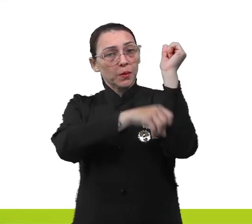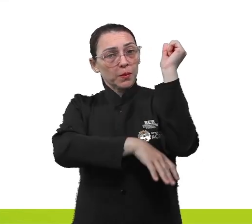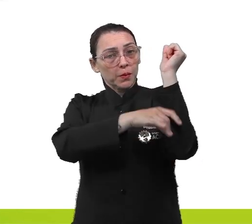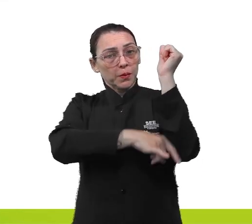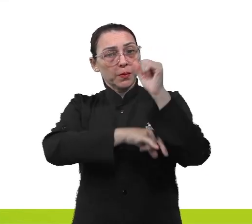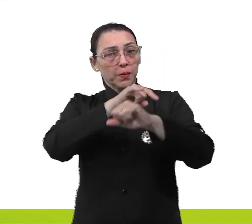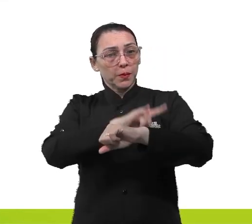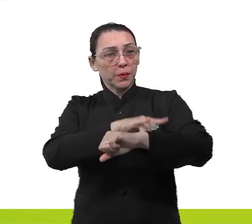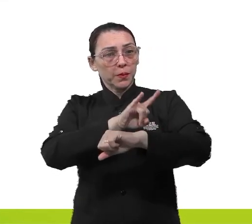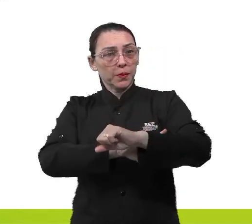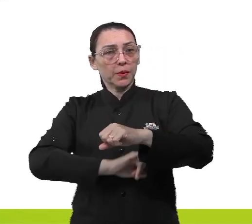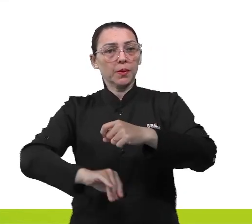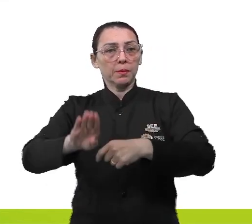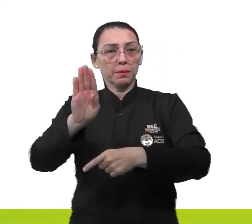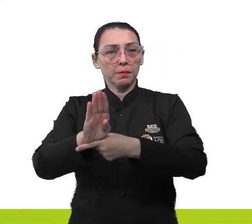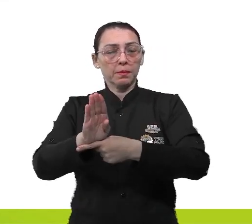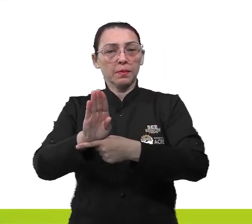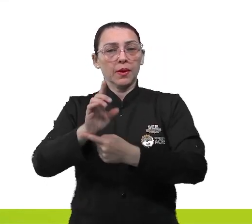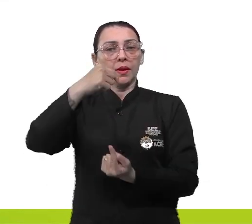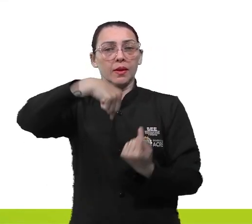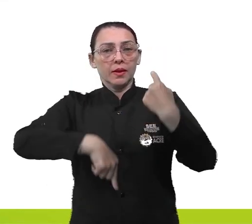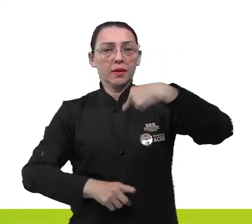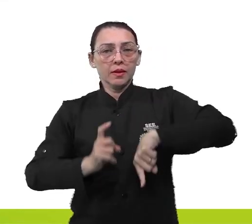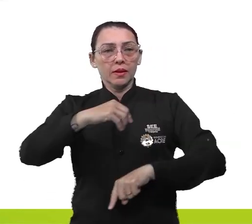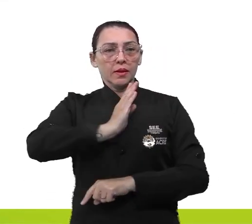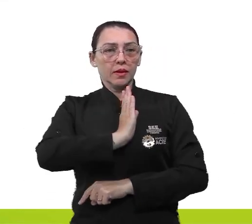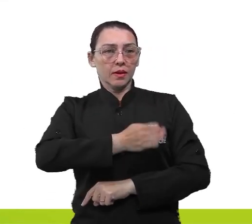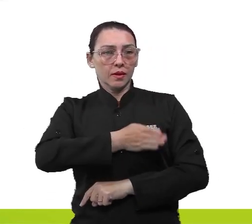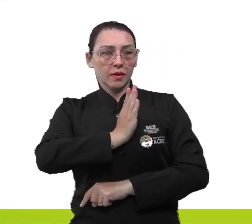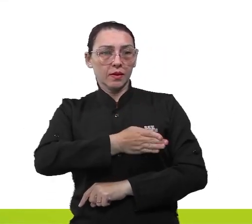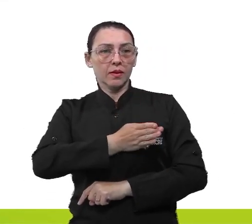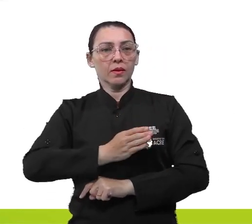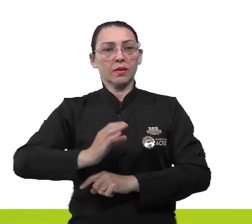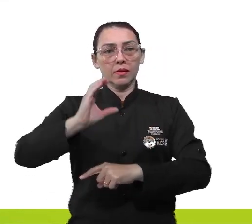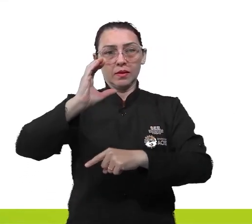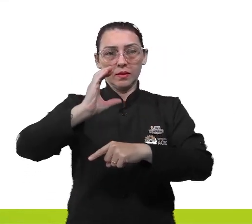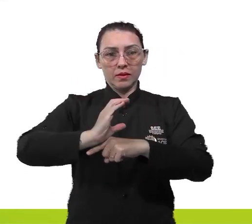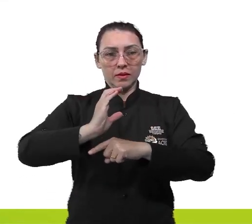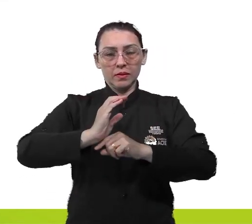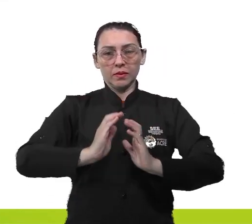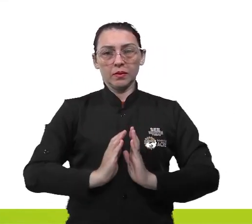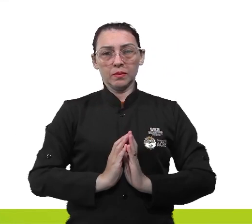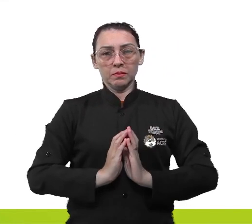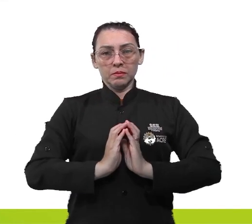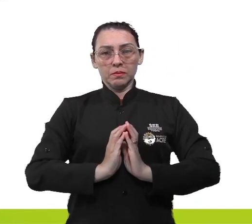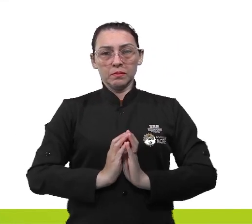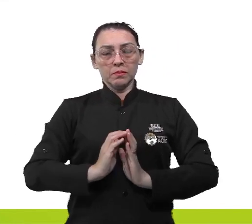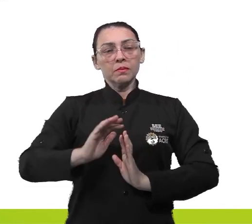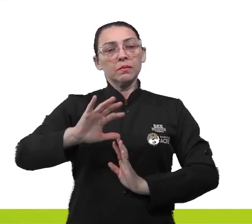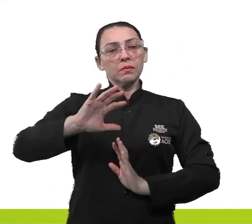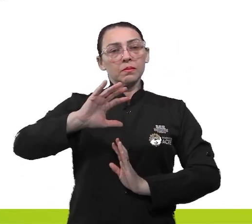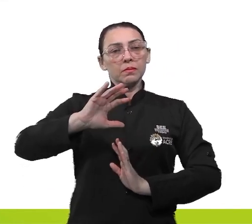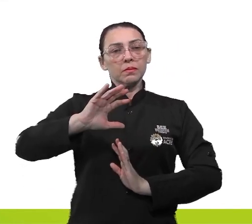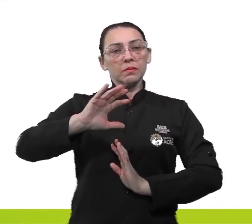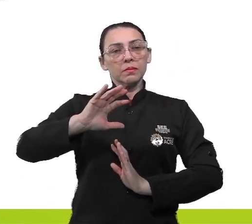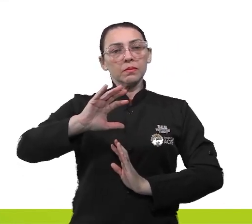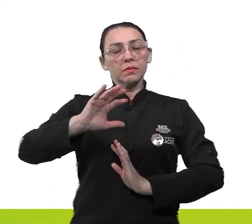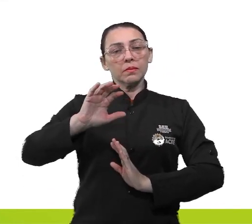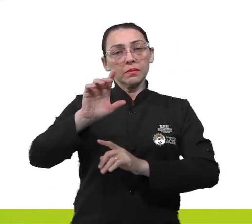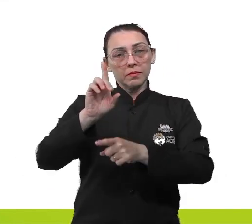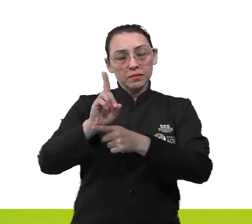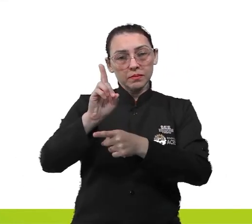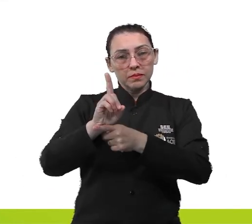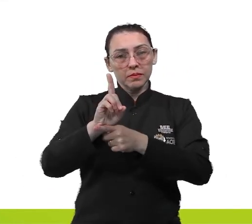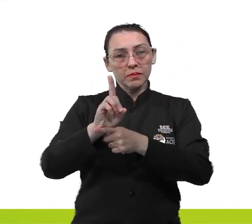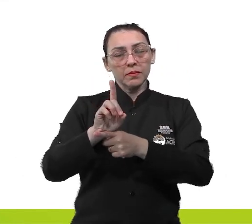o sistema excretor. Alternativa B é o sistema circulatório. Alternativa C é o respiratório. Ou